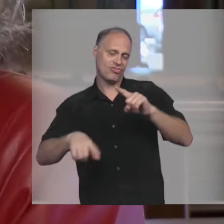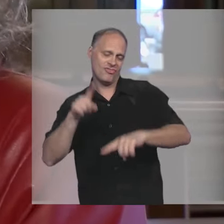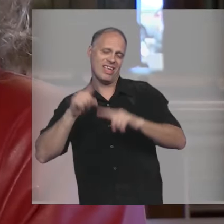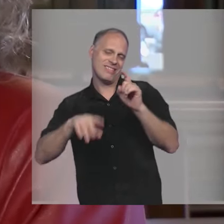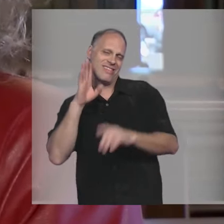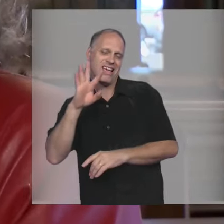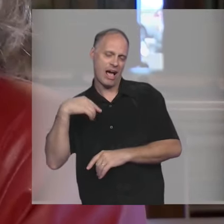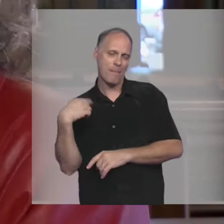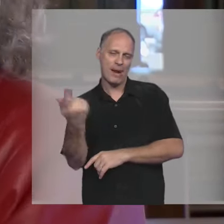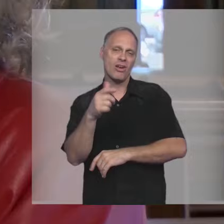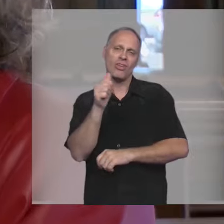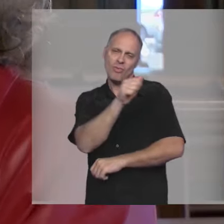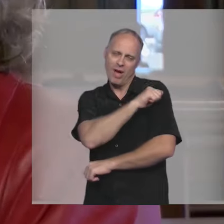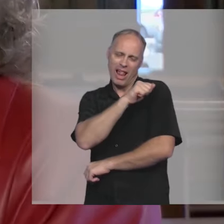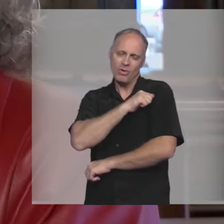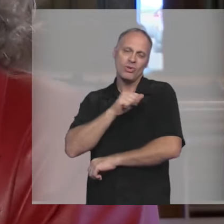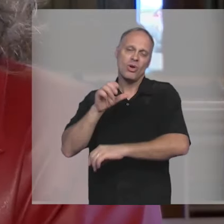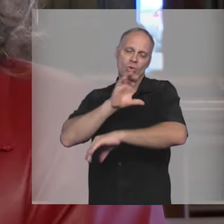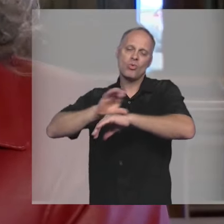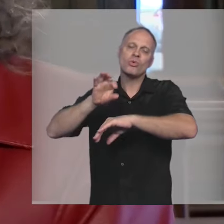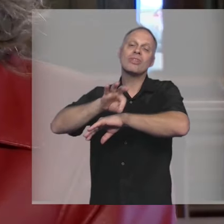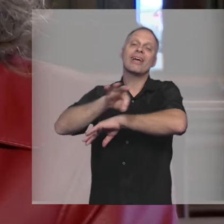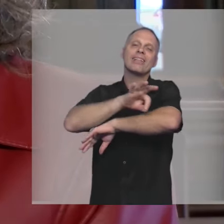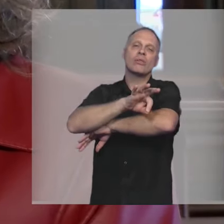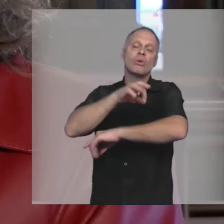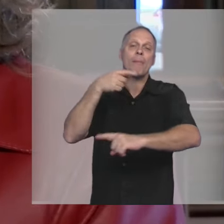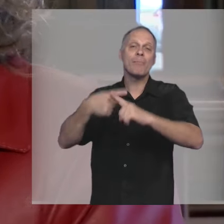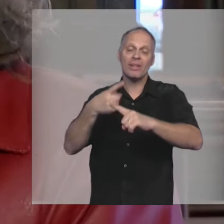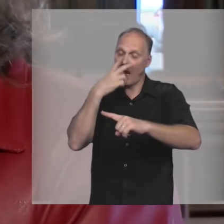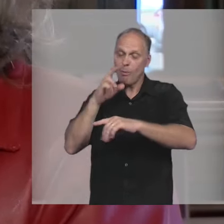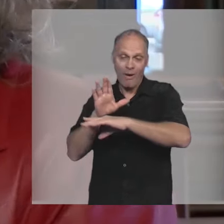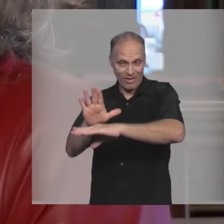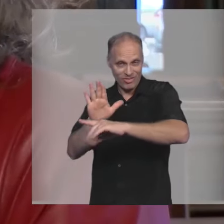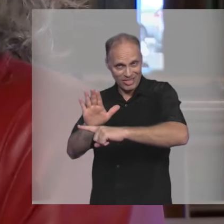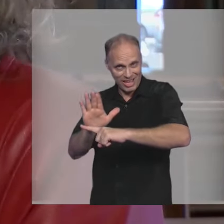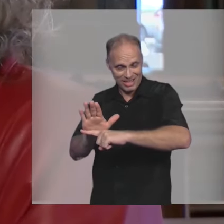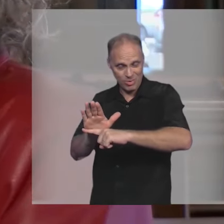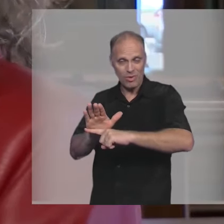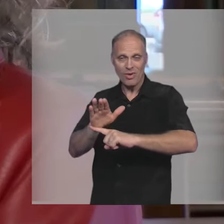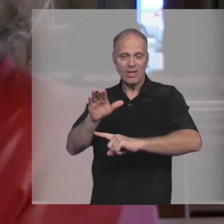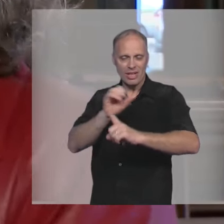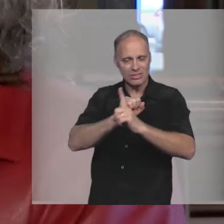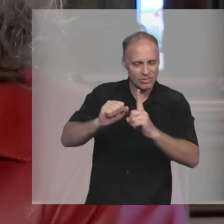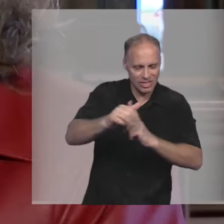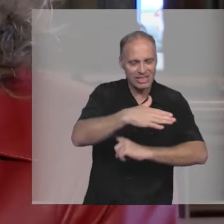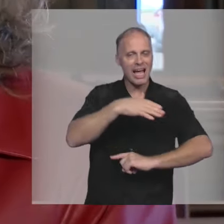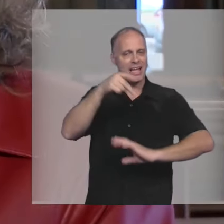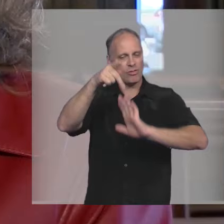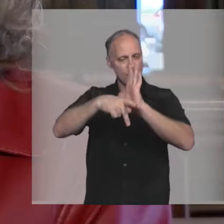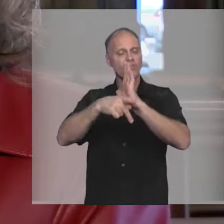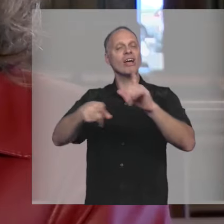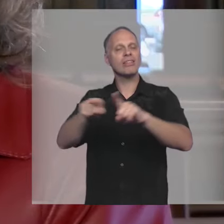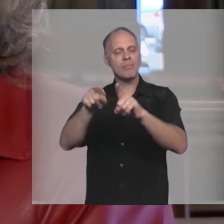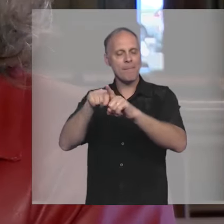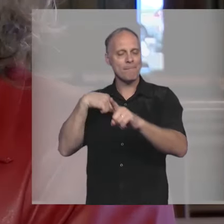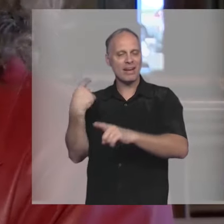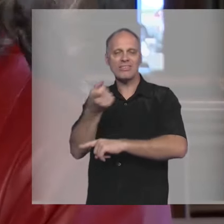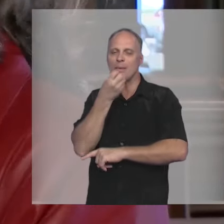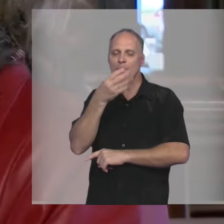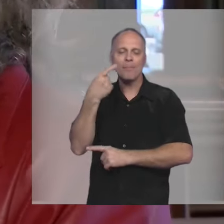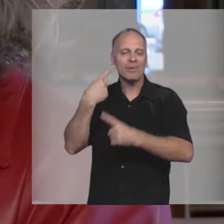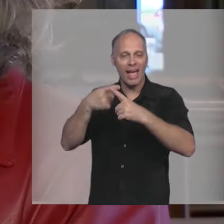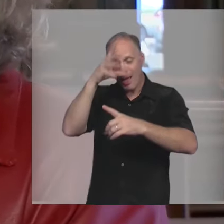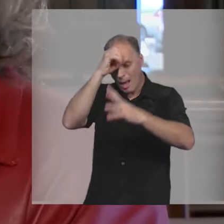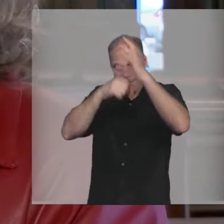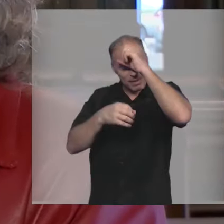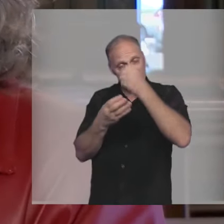enquanto acadêmicas do curso de arquitetura. Além de estar ajudando e contribuindo no projeto, para nós é muito